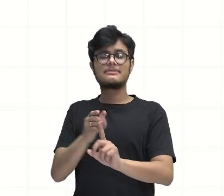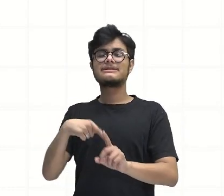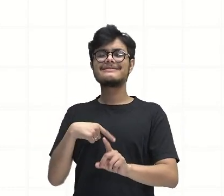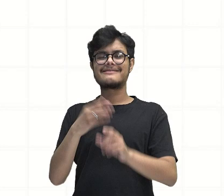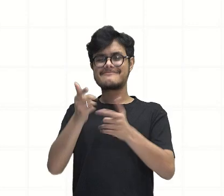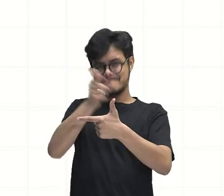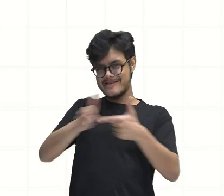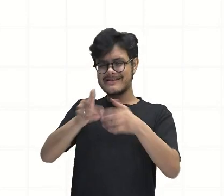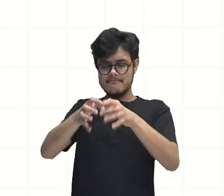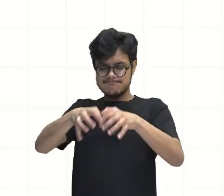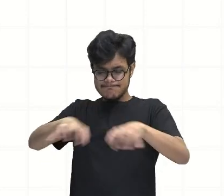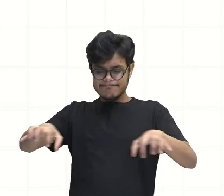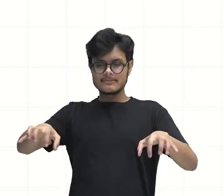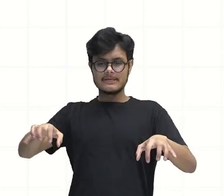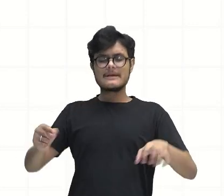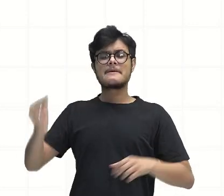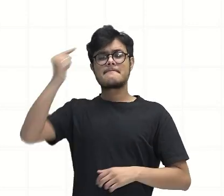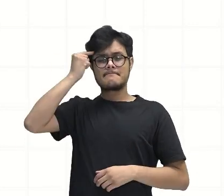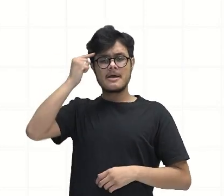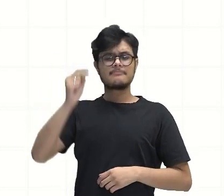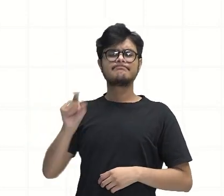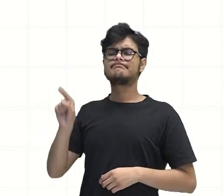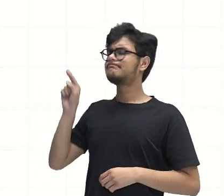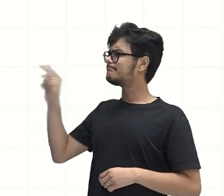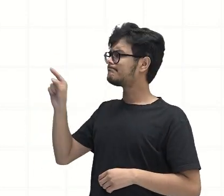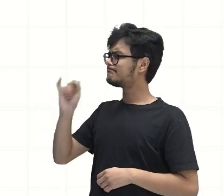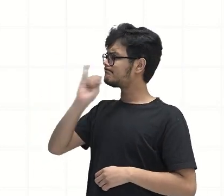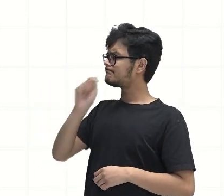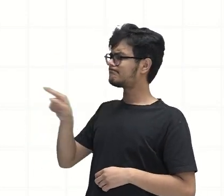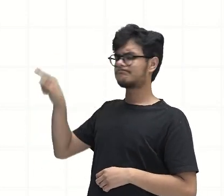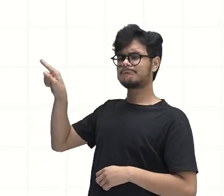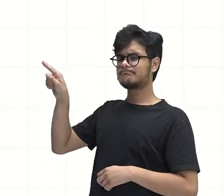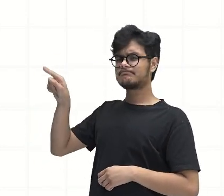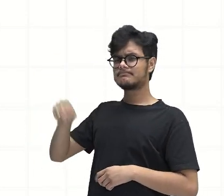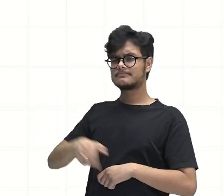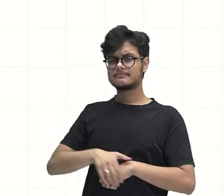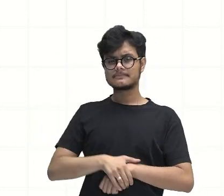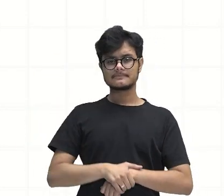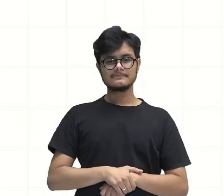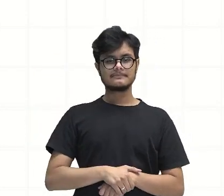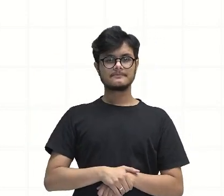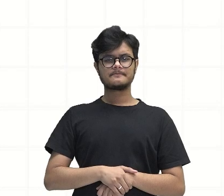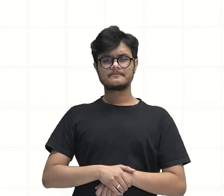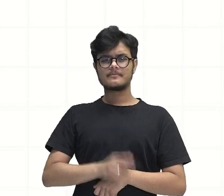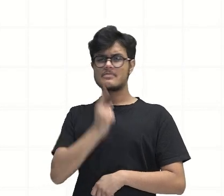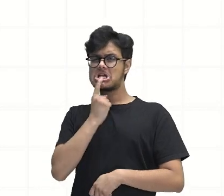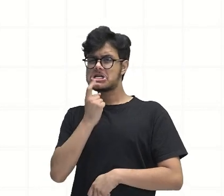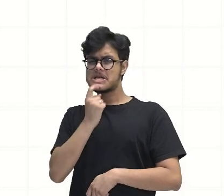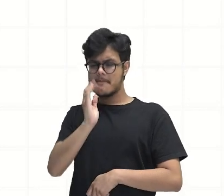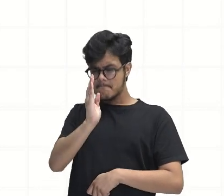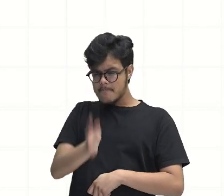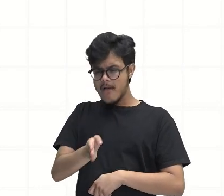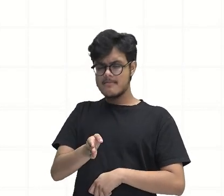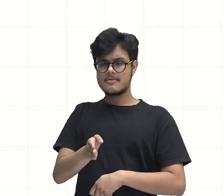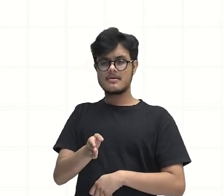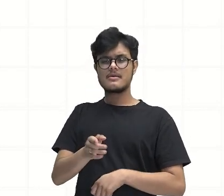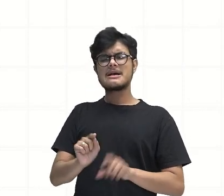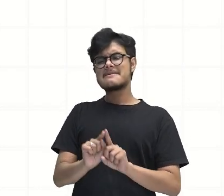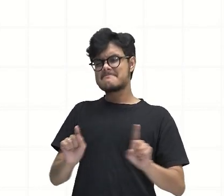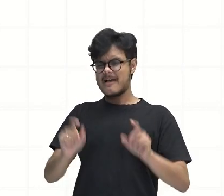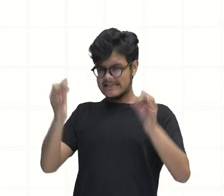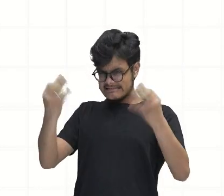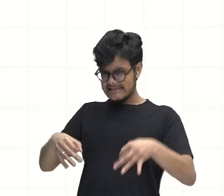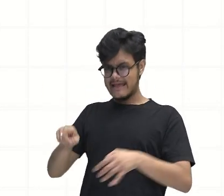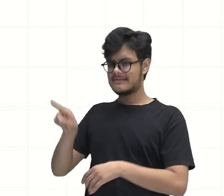Então, vamos supor que seja esse ponto bem aqui, ó. certo? Mas quem que me garante que